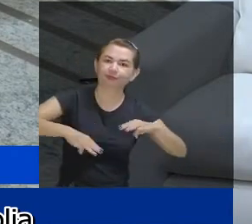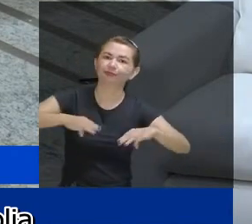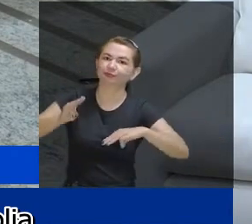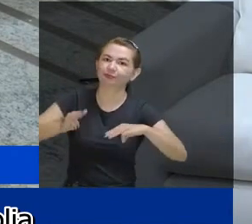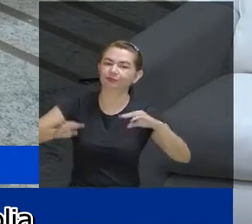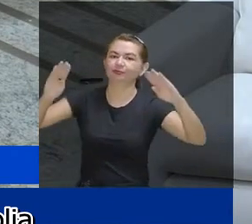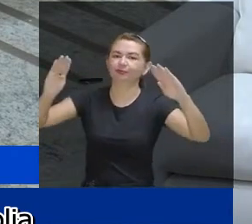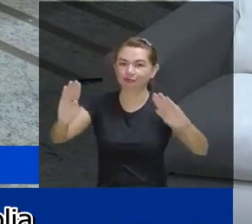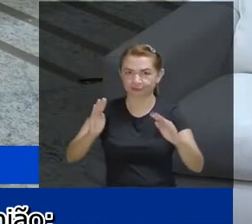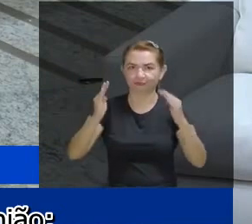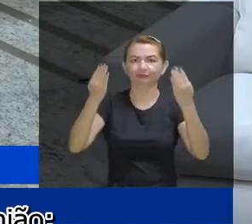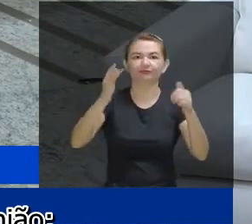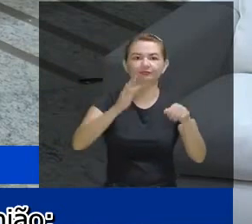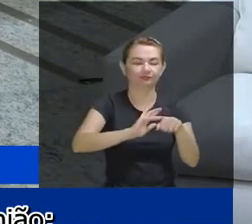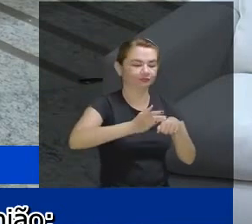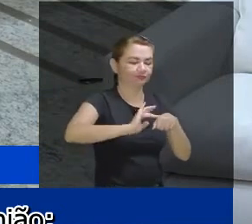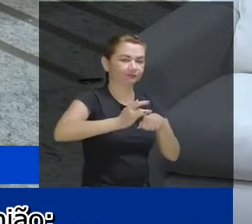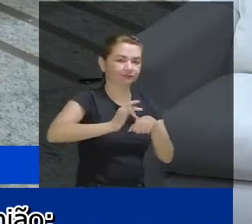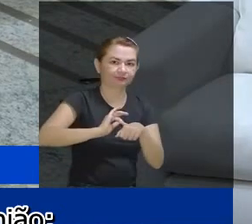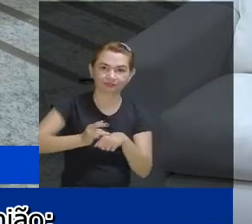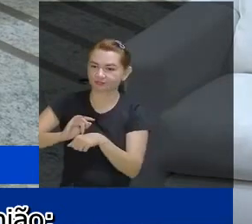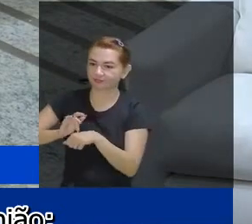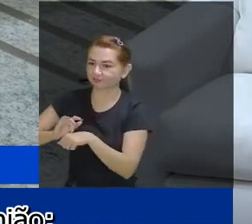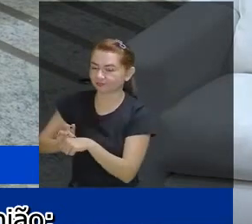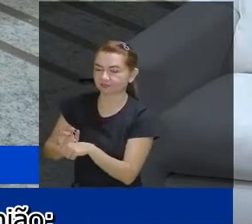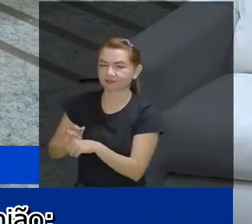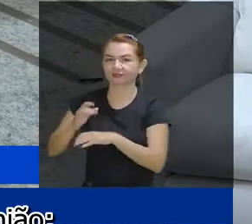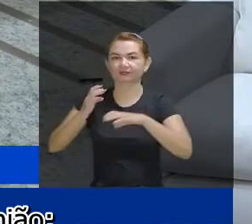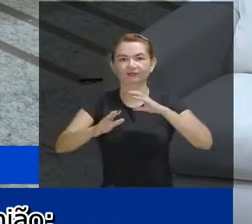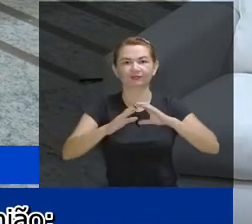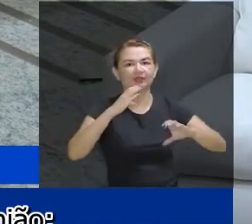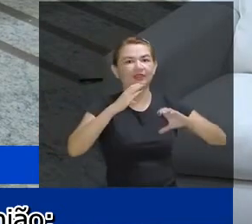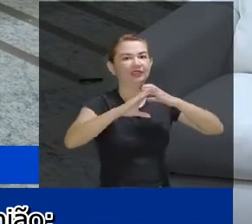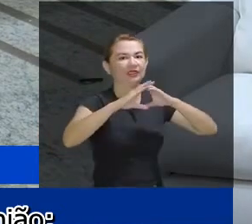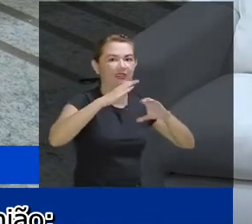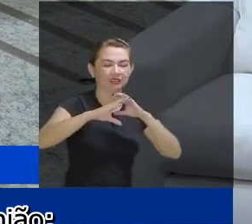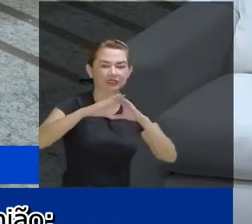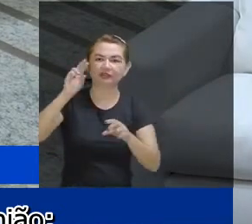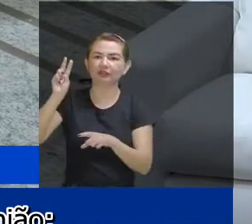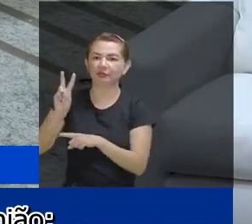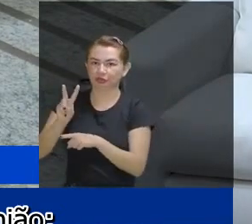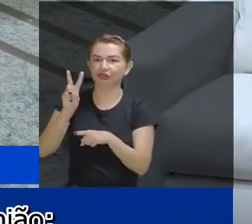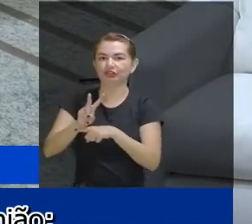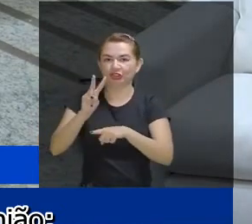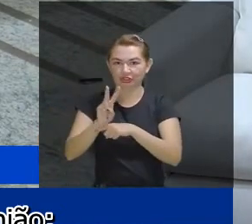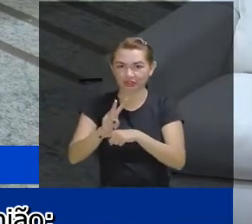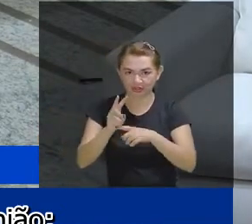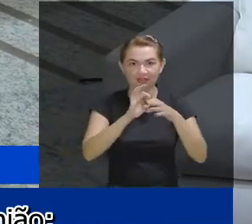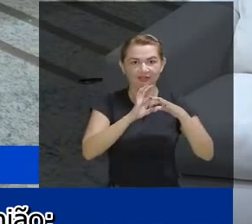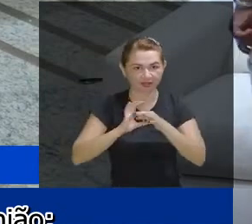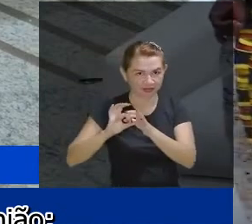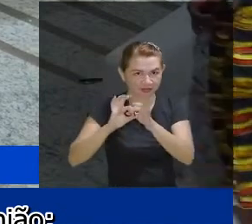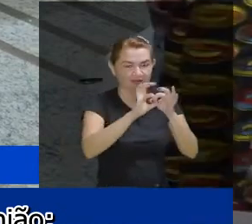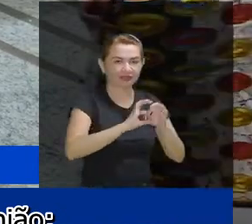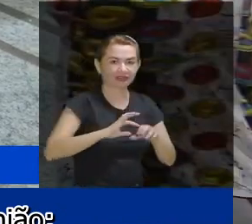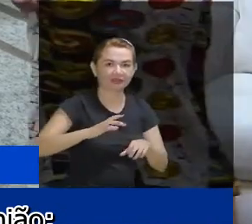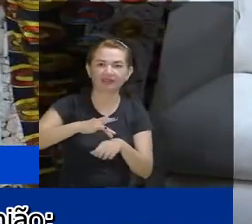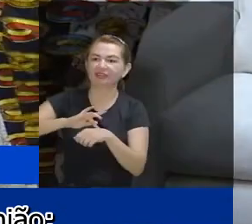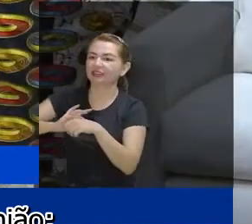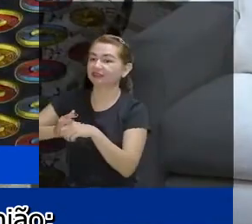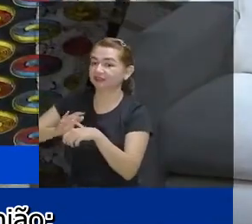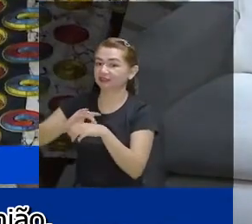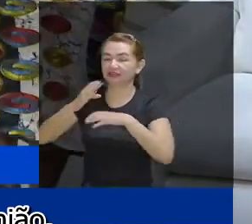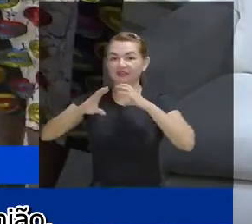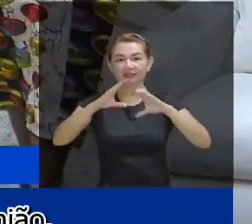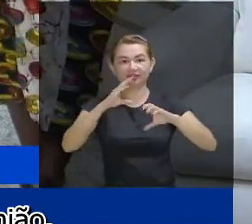folia, dançando e cantando pra proteger nossa união, dançando e